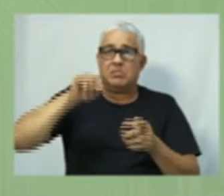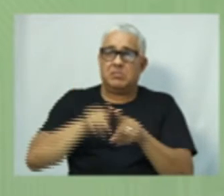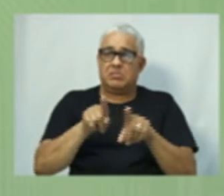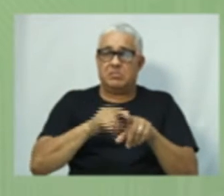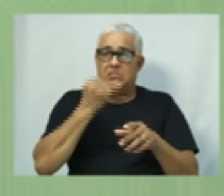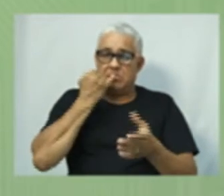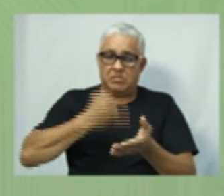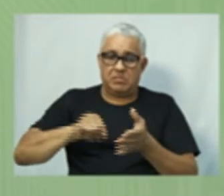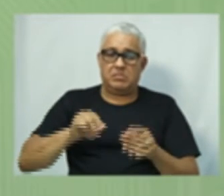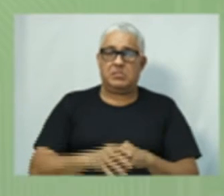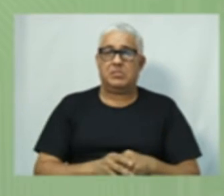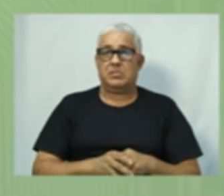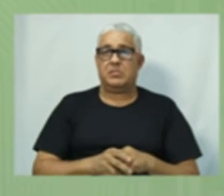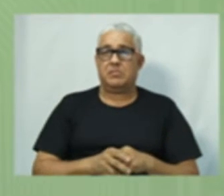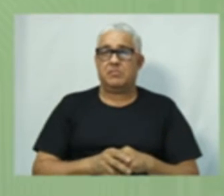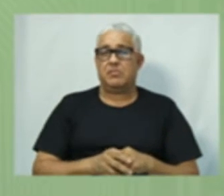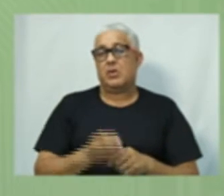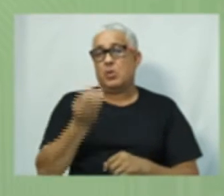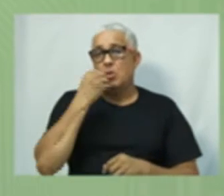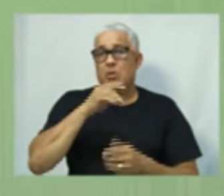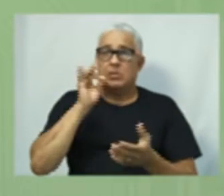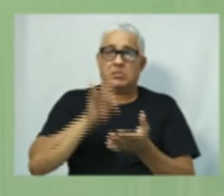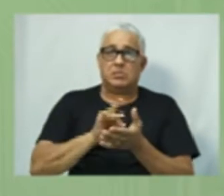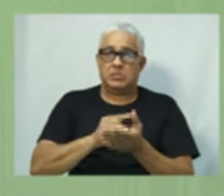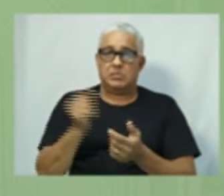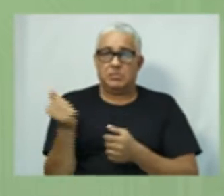real. Ok?